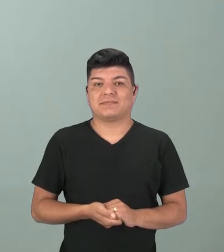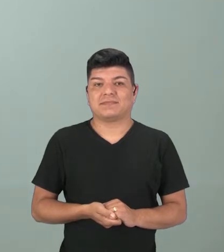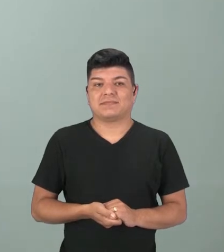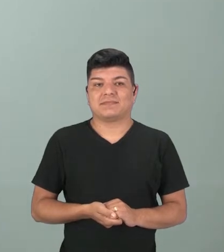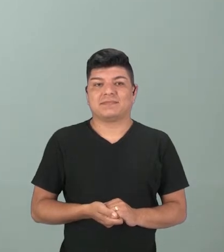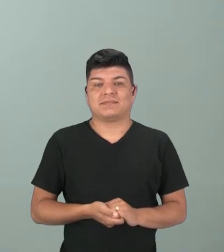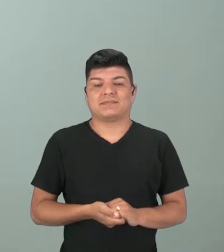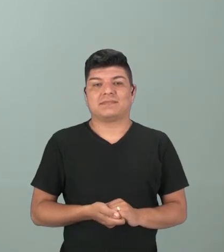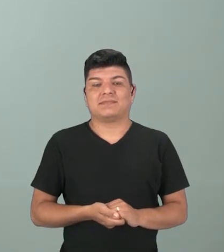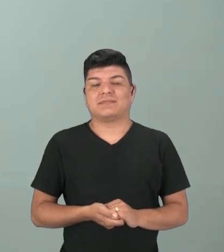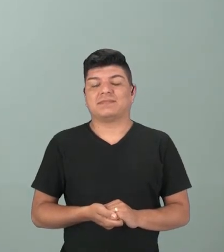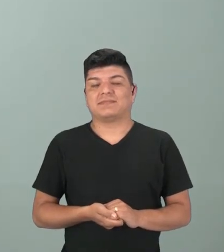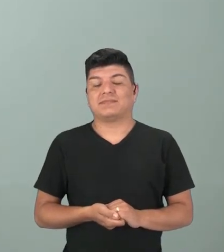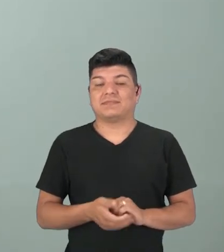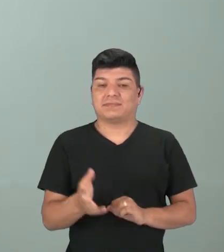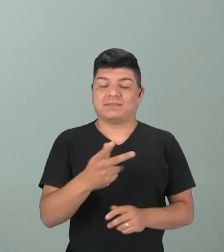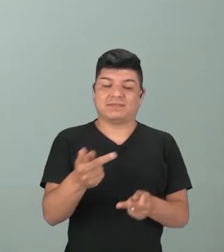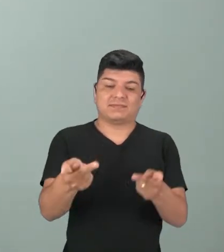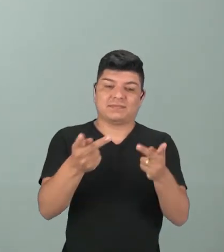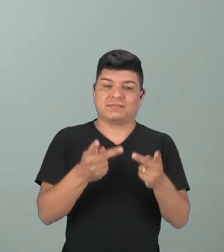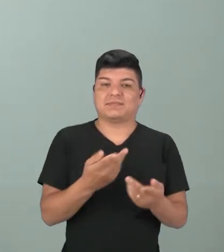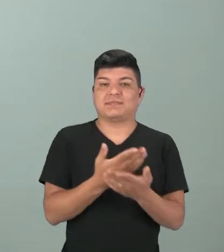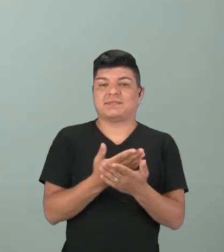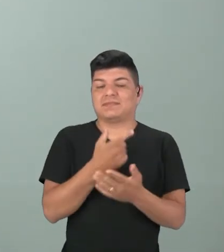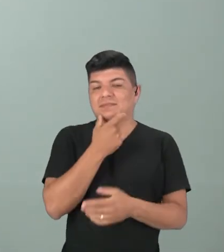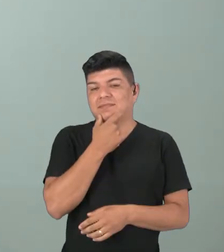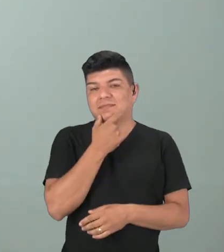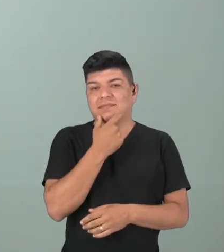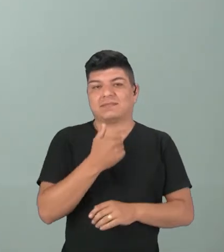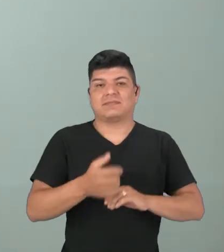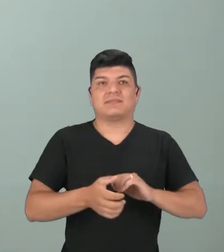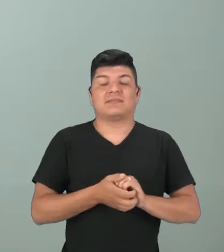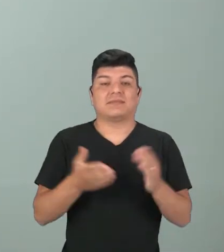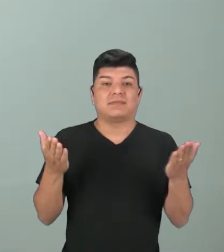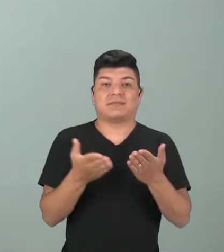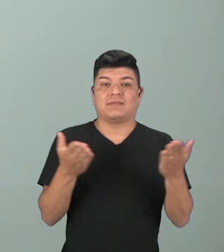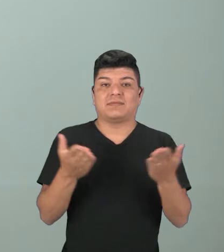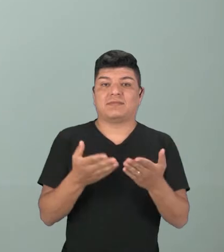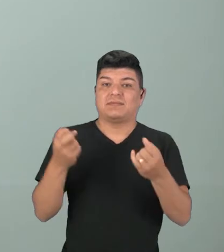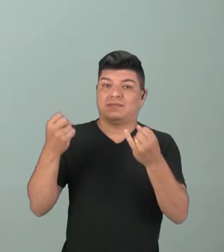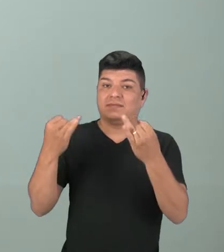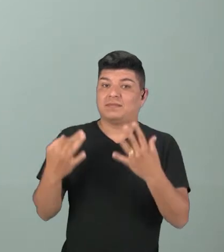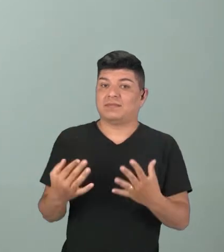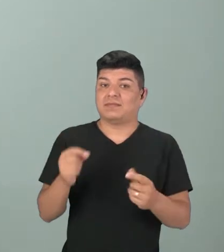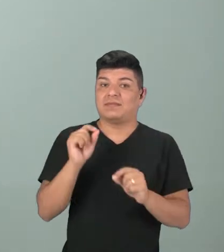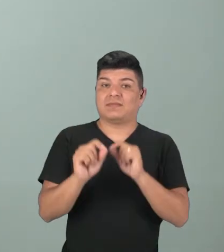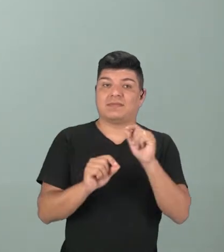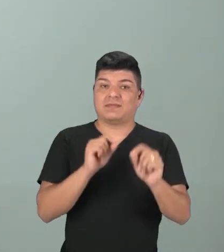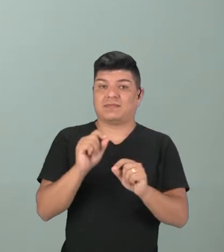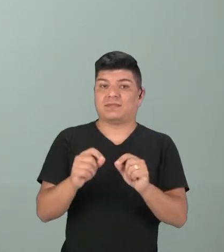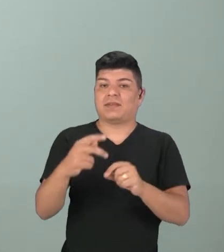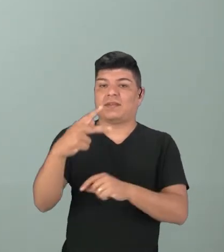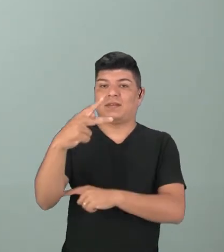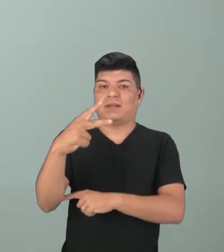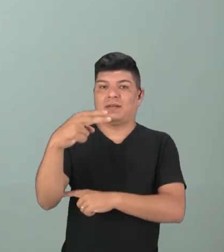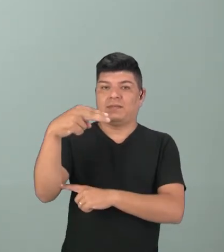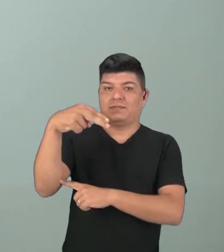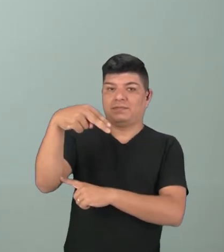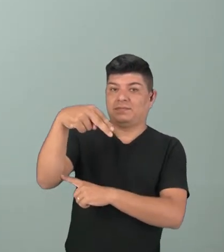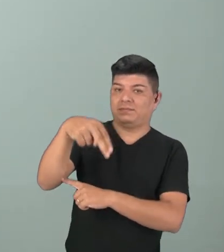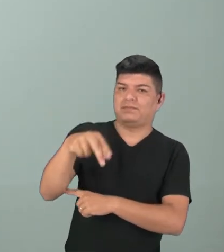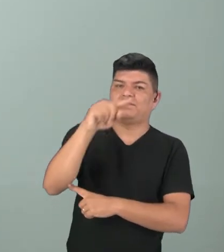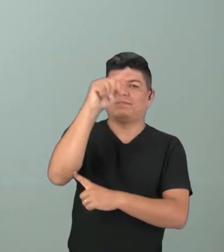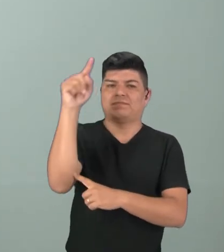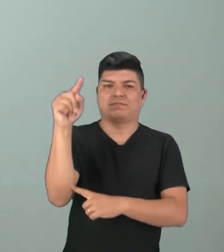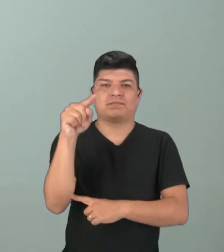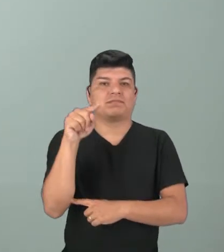mundo bem. Meu nome é Jaqueline e sejam bem-vindos à nossa aula de inglês. Hoje nós vamos falar um pouquinho sobre interrogative pronouns. Vamos falar um